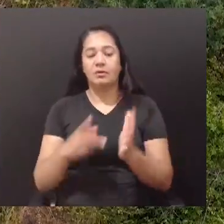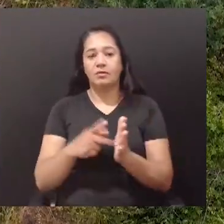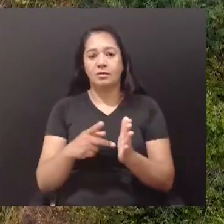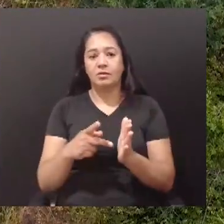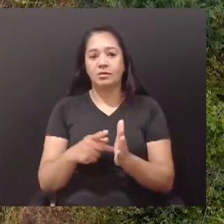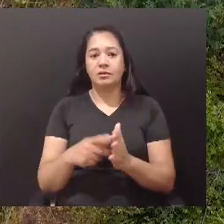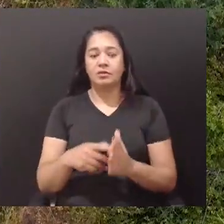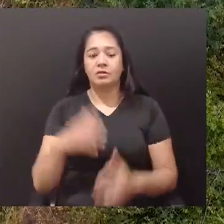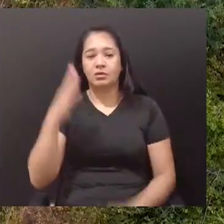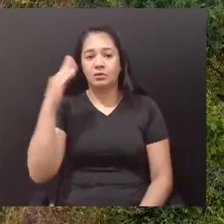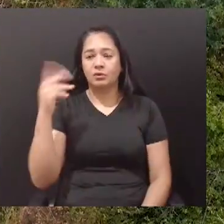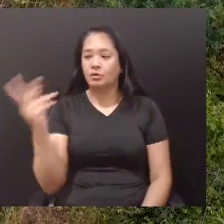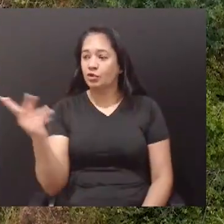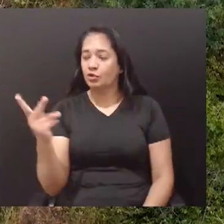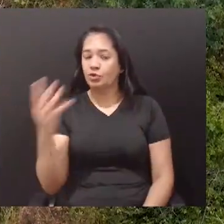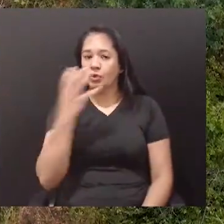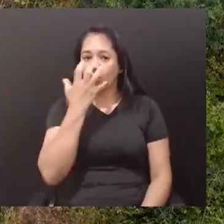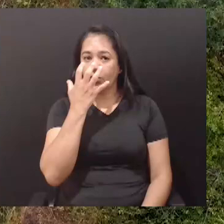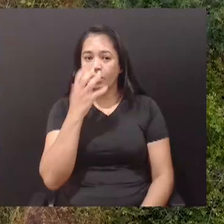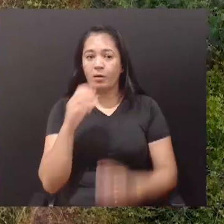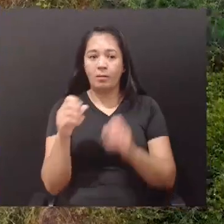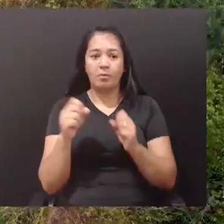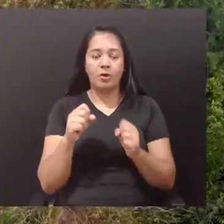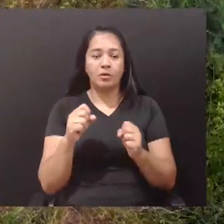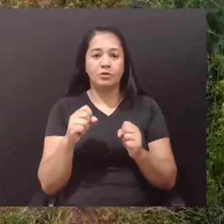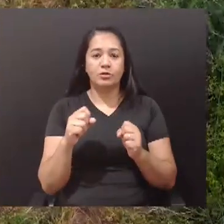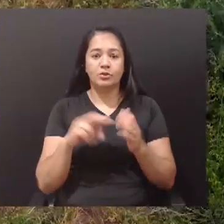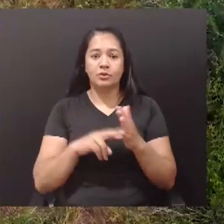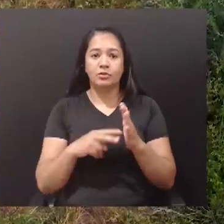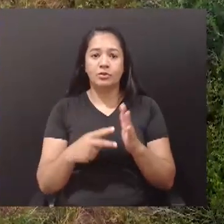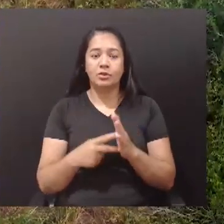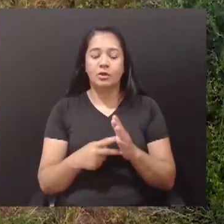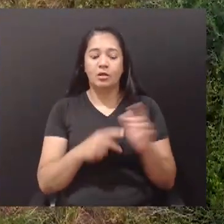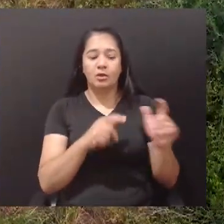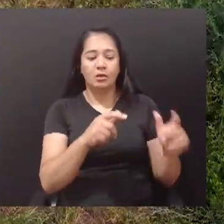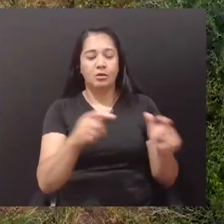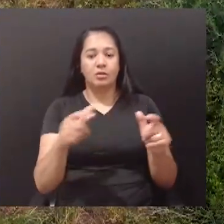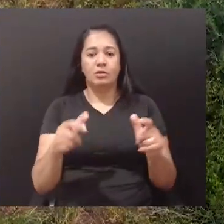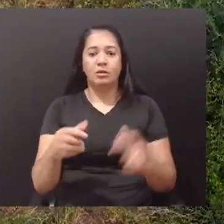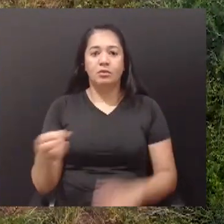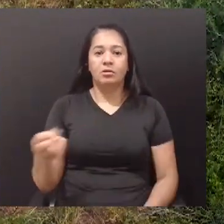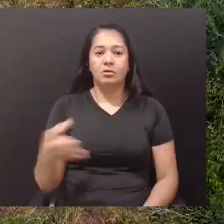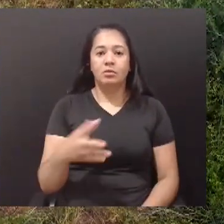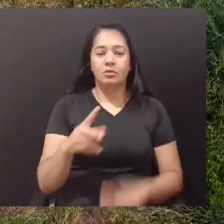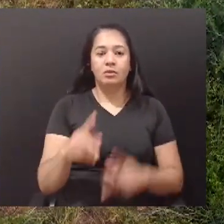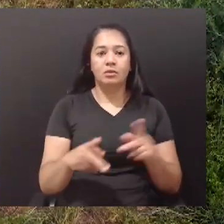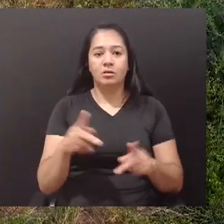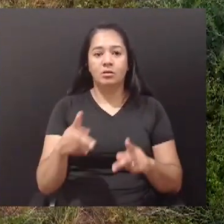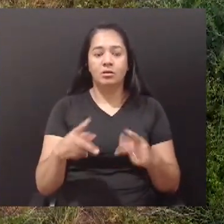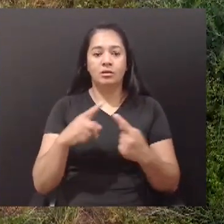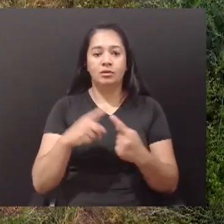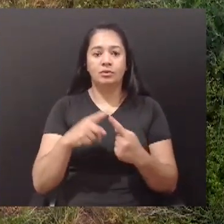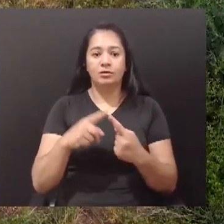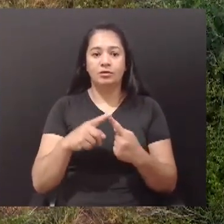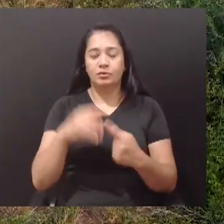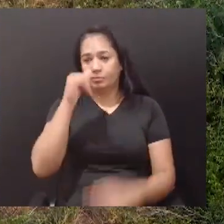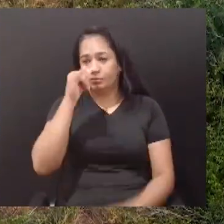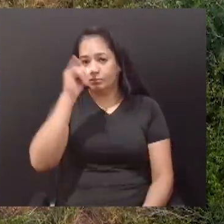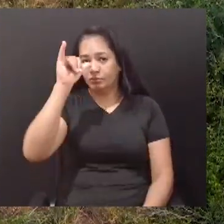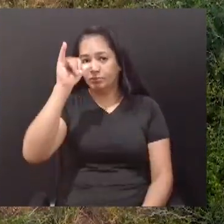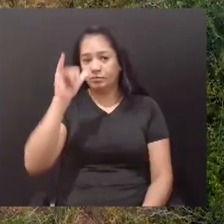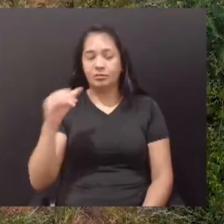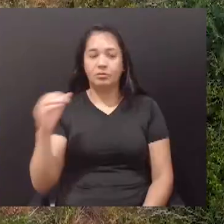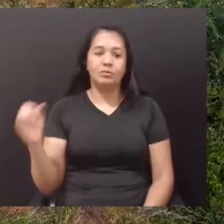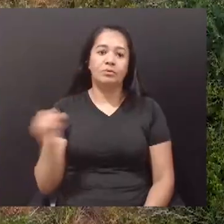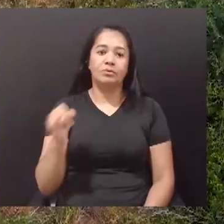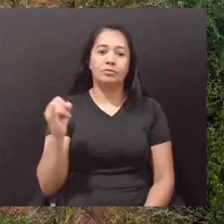da dupla canina pode significar a localização de uma nova população da espécie, um passo crucial para a